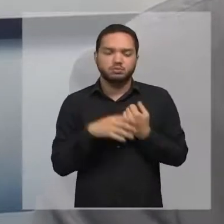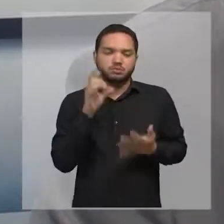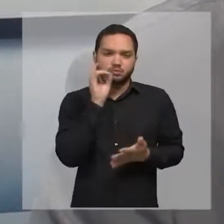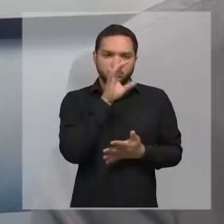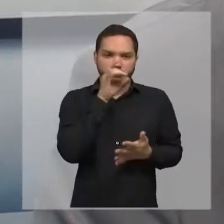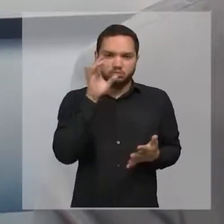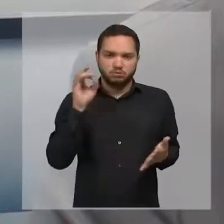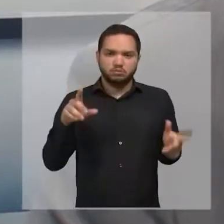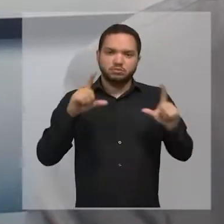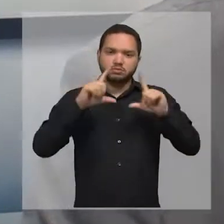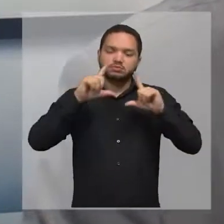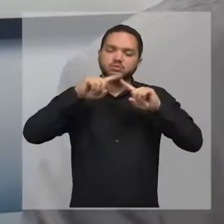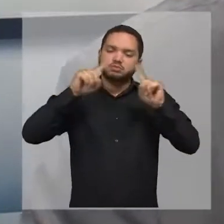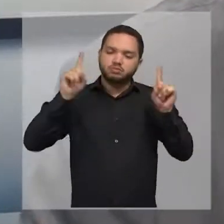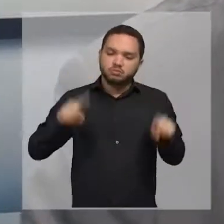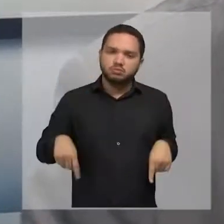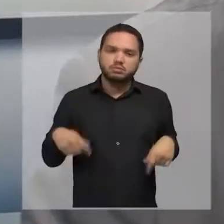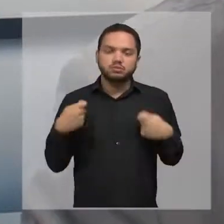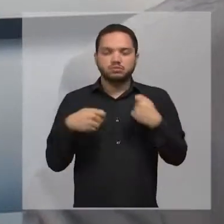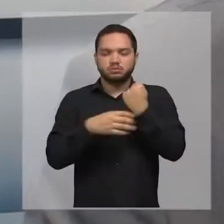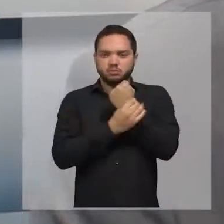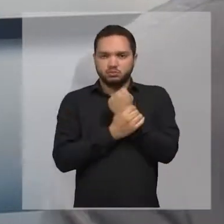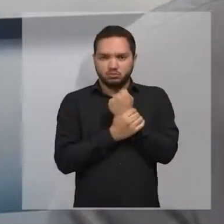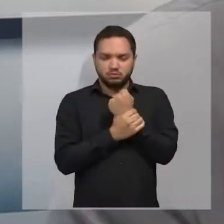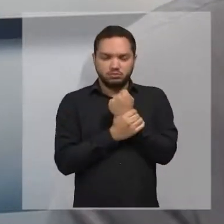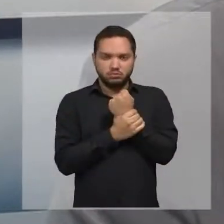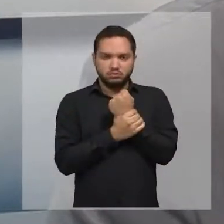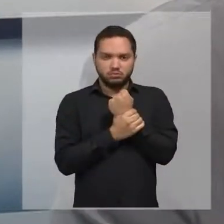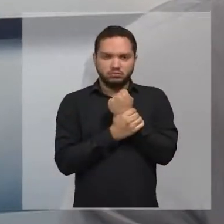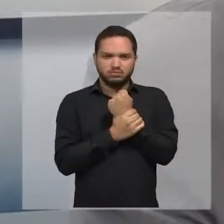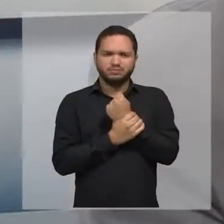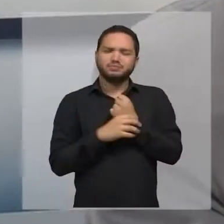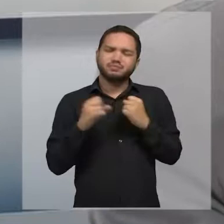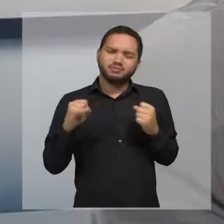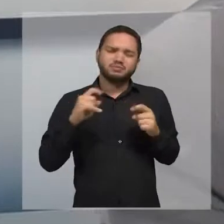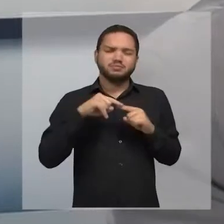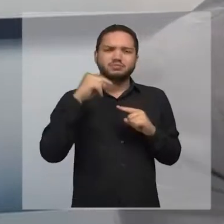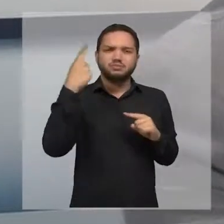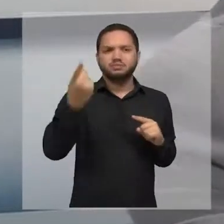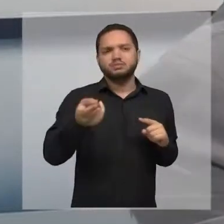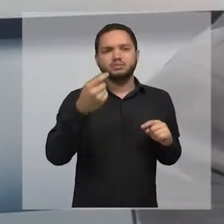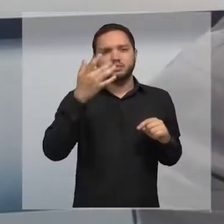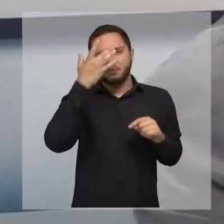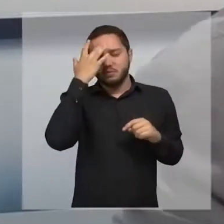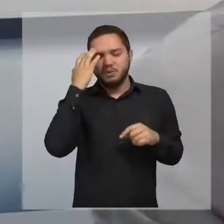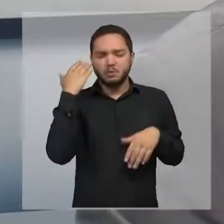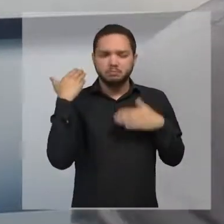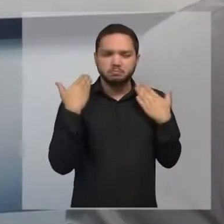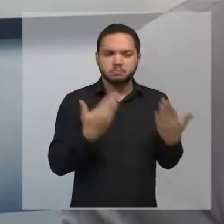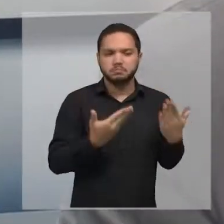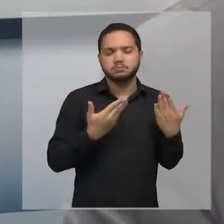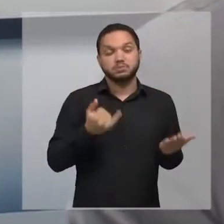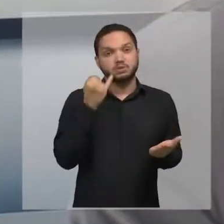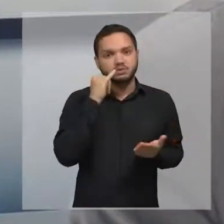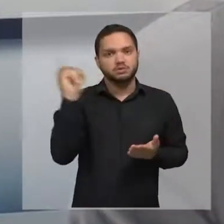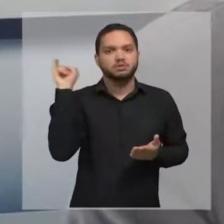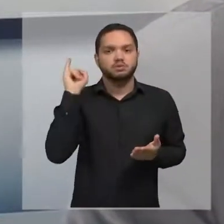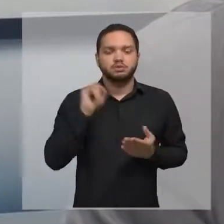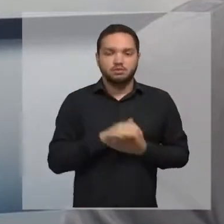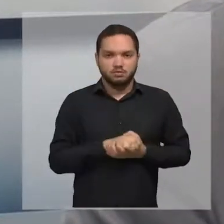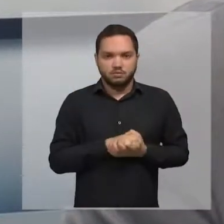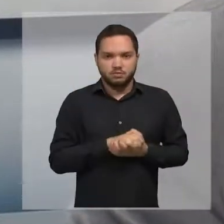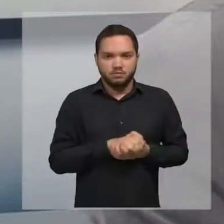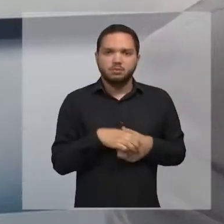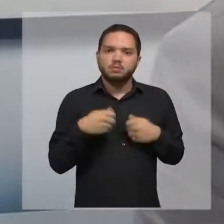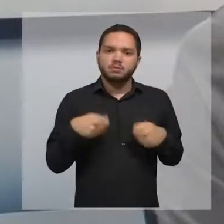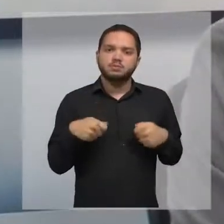cada projeto, cada lei que for tramitar, que ela possa ter segurança e não possa posteriormente vir a ser questionada, certo? A